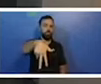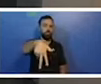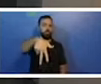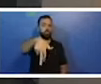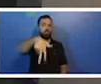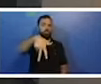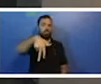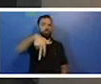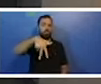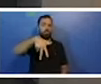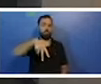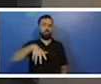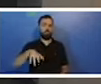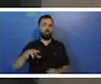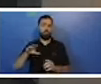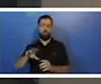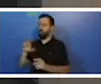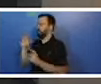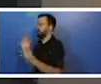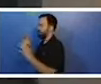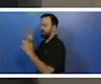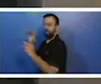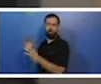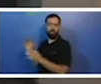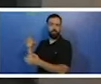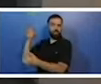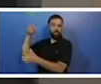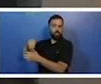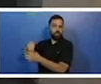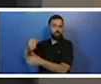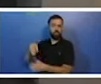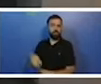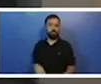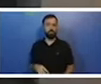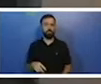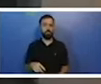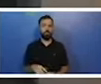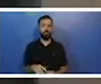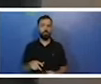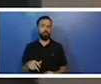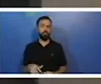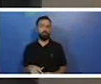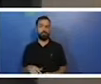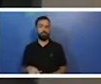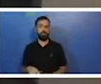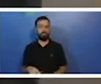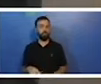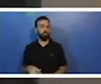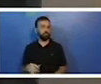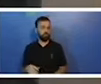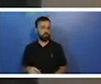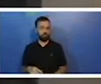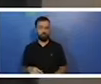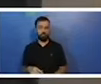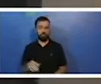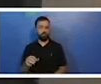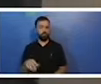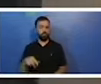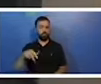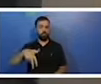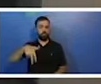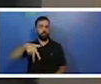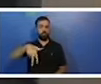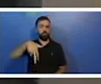hein girou Sexta vamos de novo agora agora para o pré em prezinho